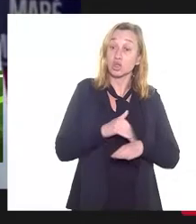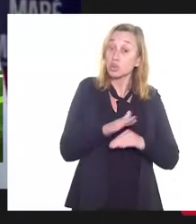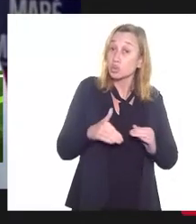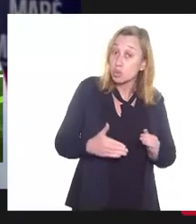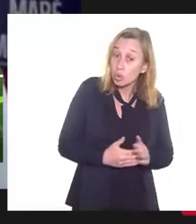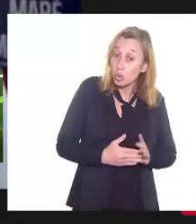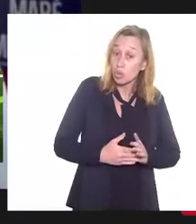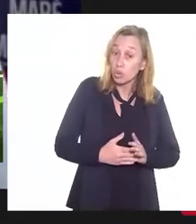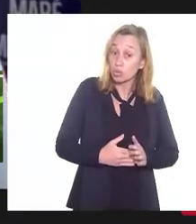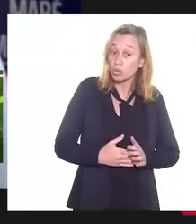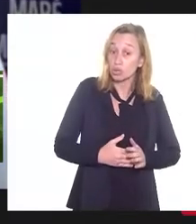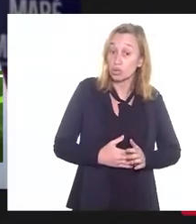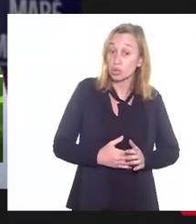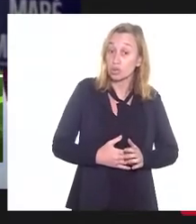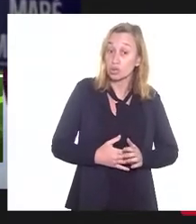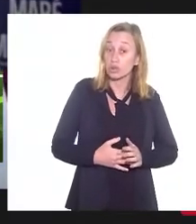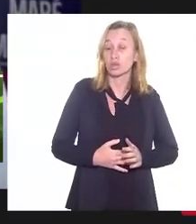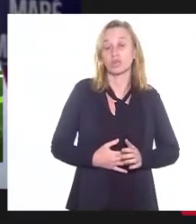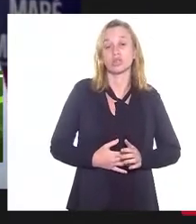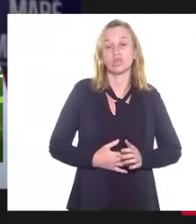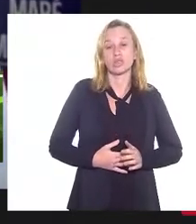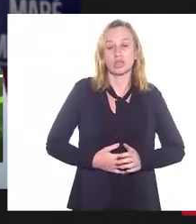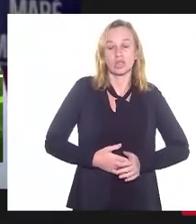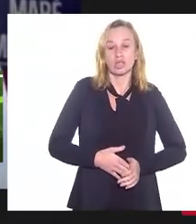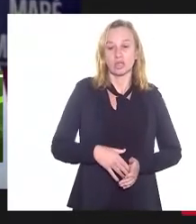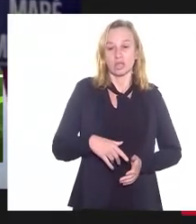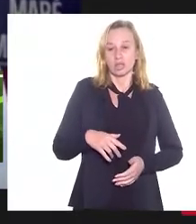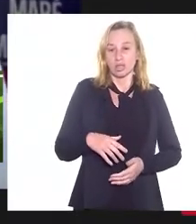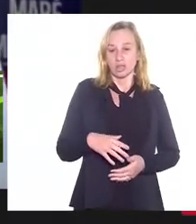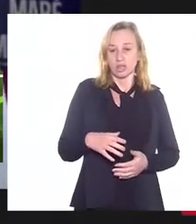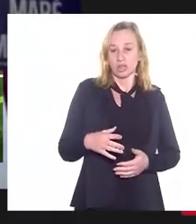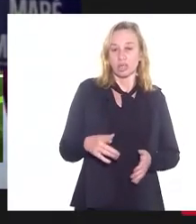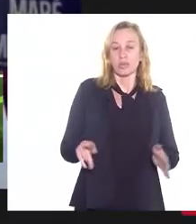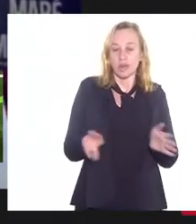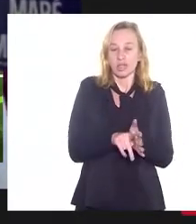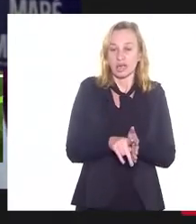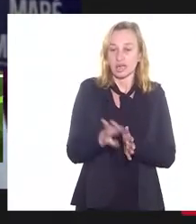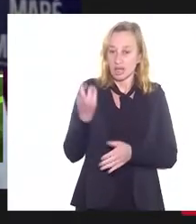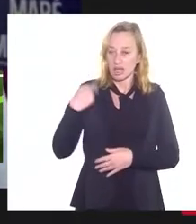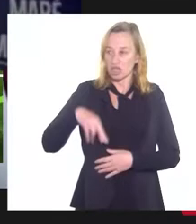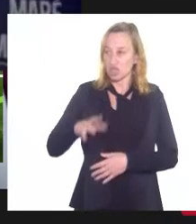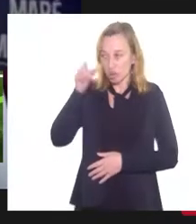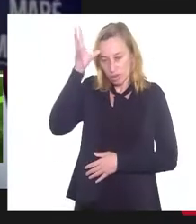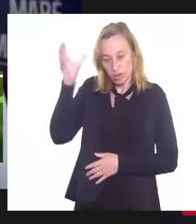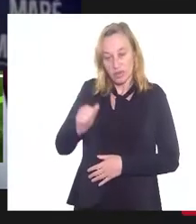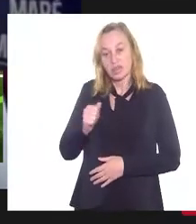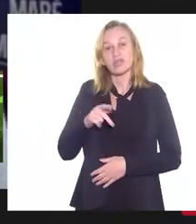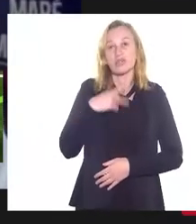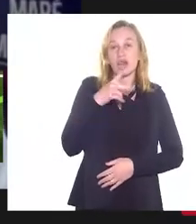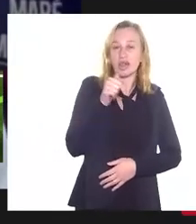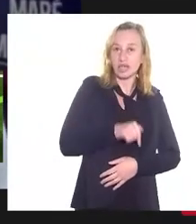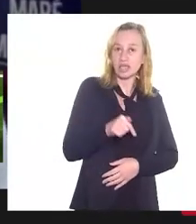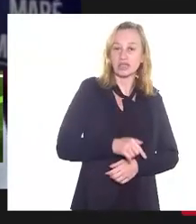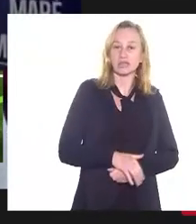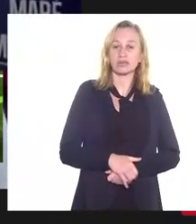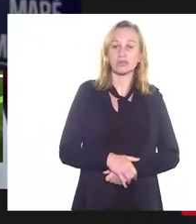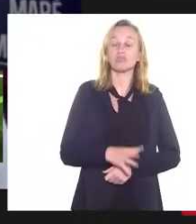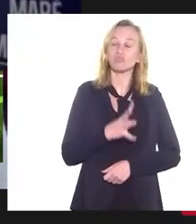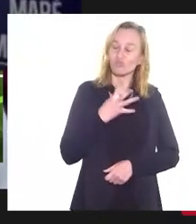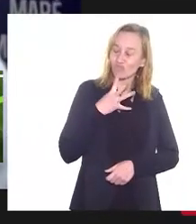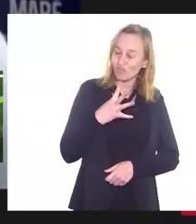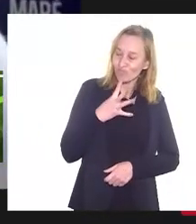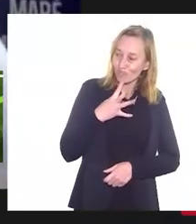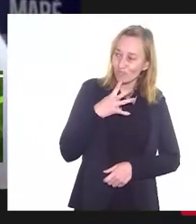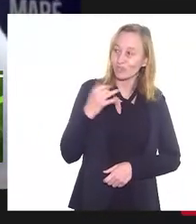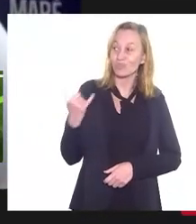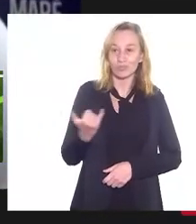que professam sua fé em religiões de matriz africana. Então, deixar aqui, né, o reconhecimento